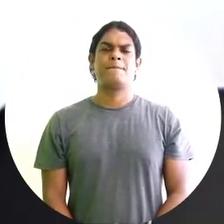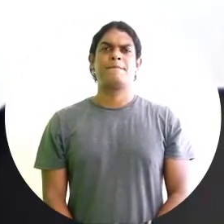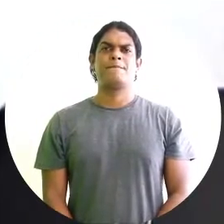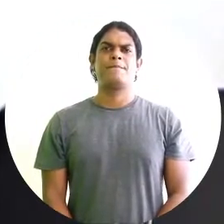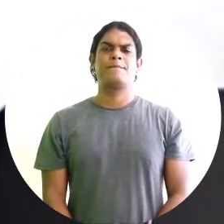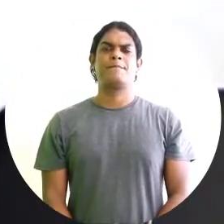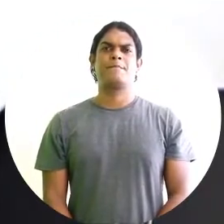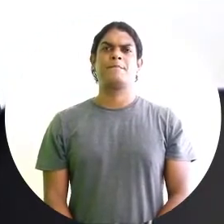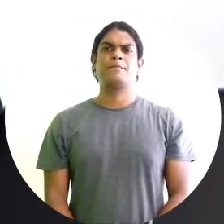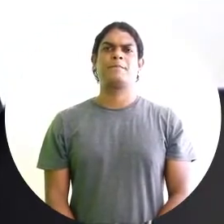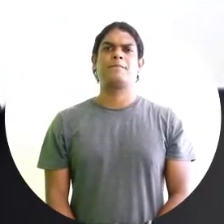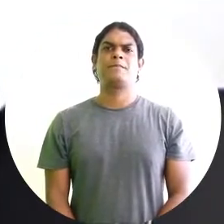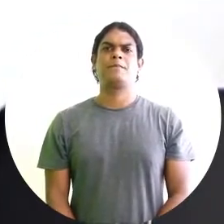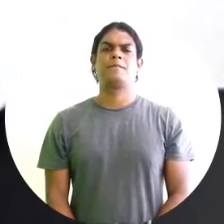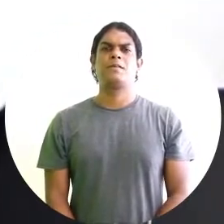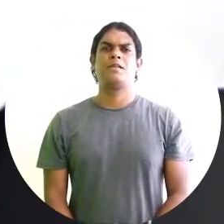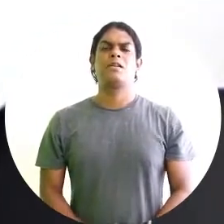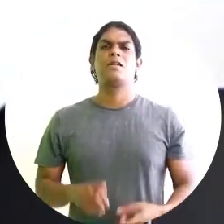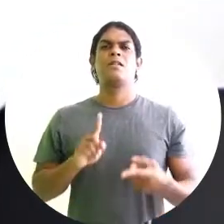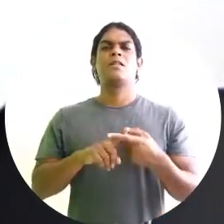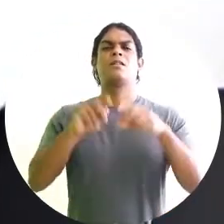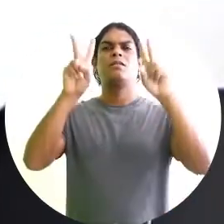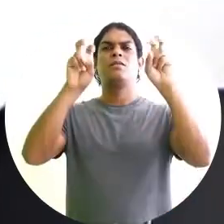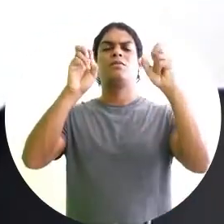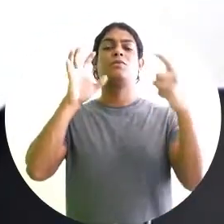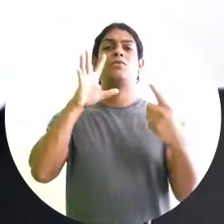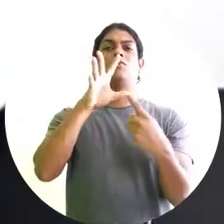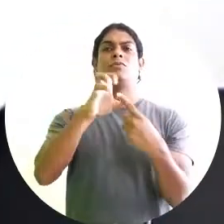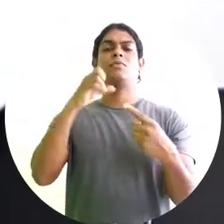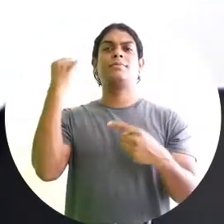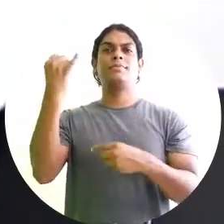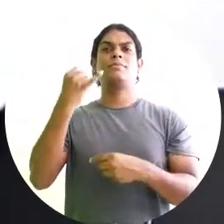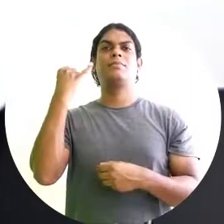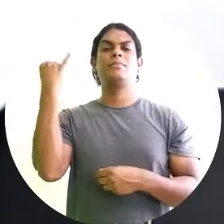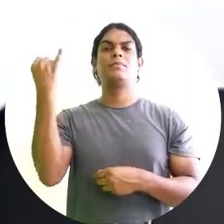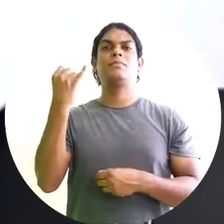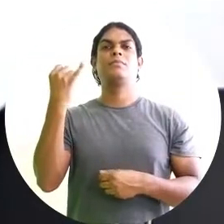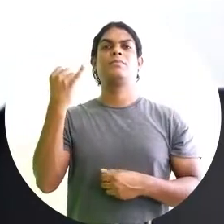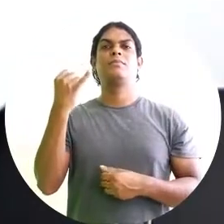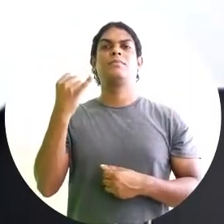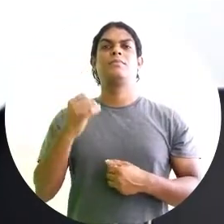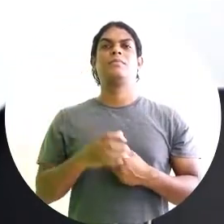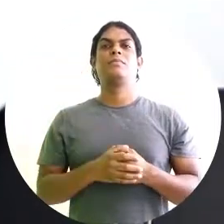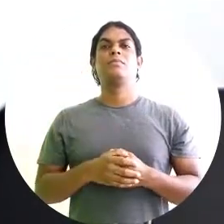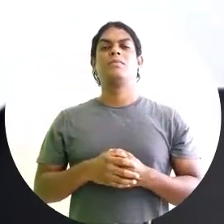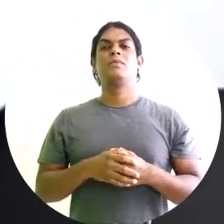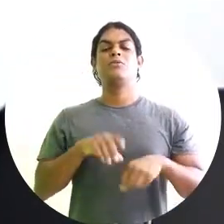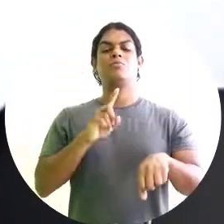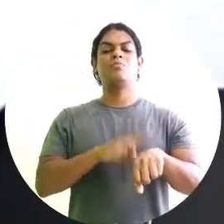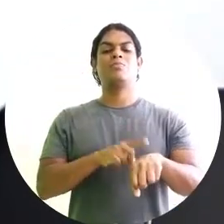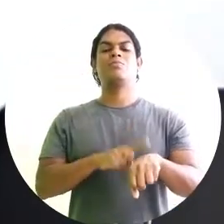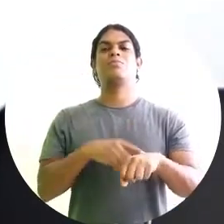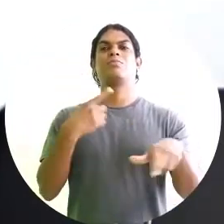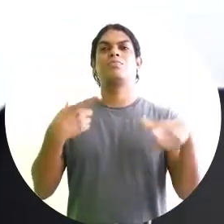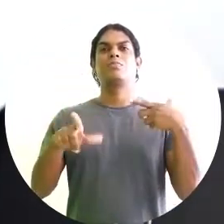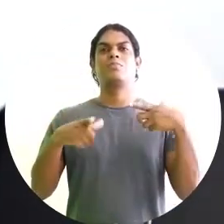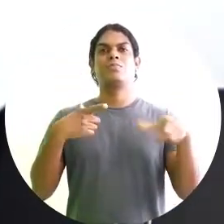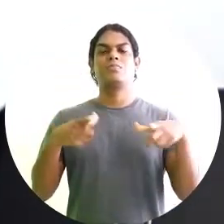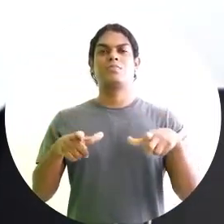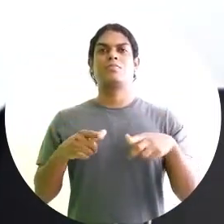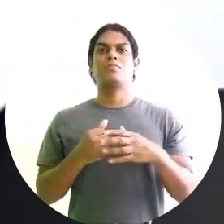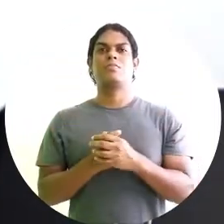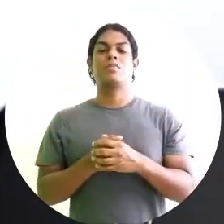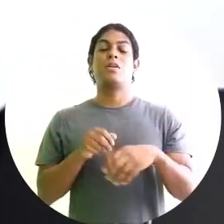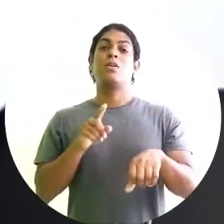boa produtividade. Outro fator fundamental que nós devemos comentar aqui é sobre a jornada de trabalho.